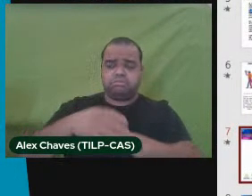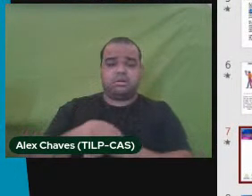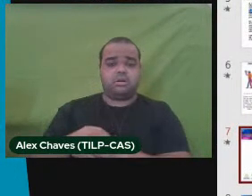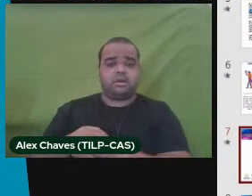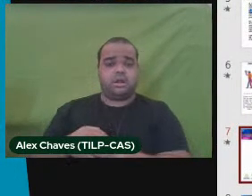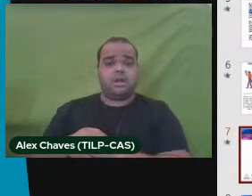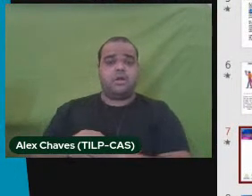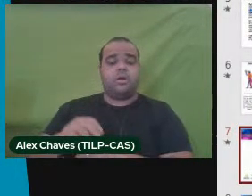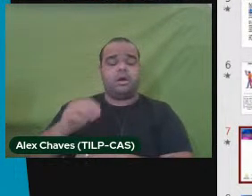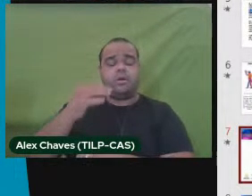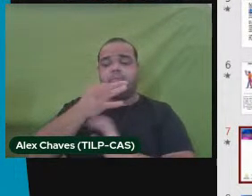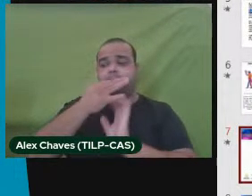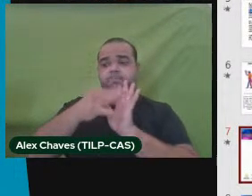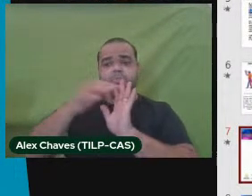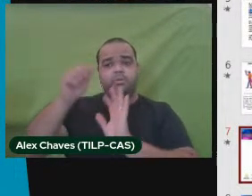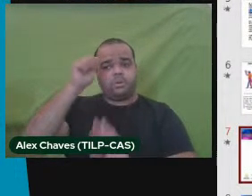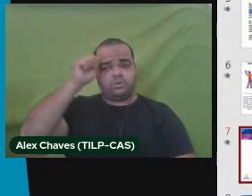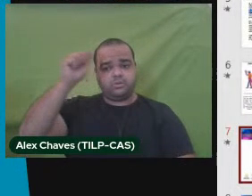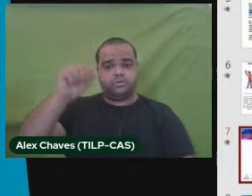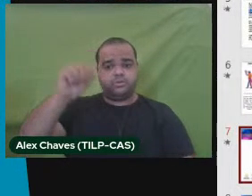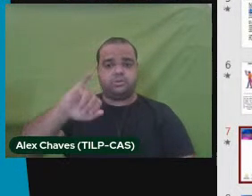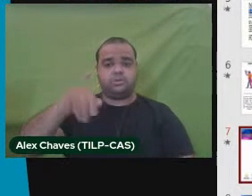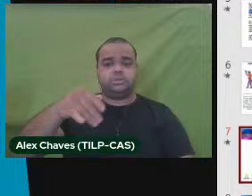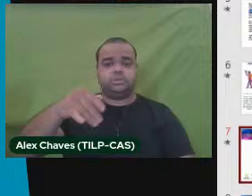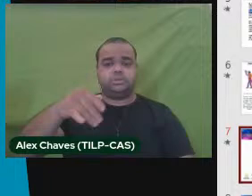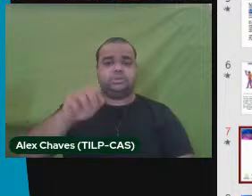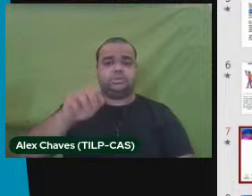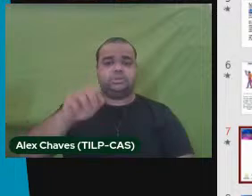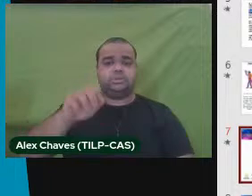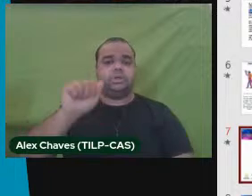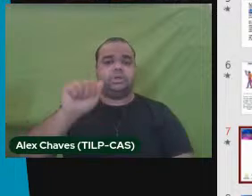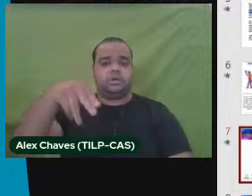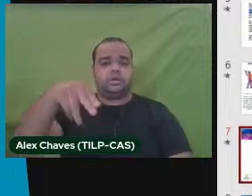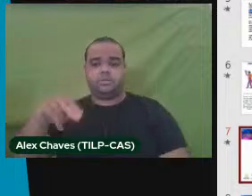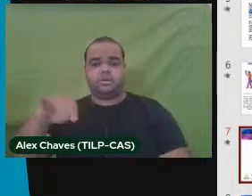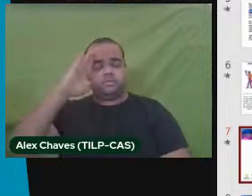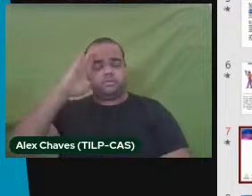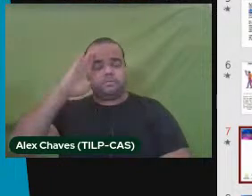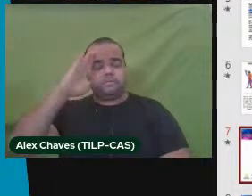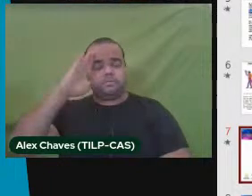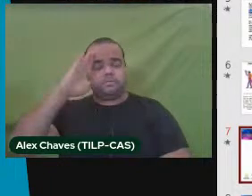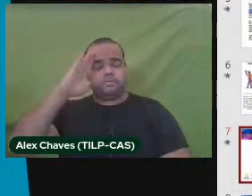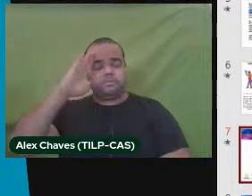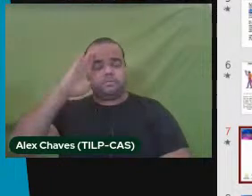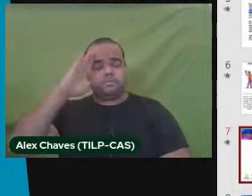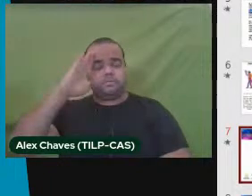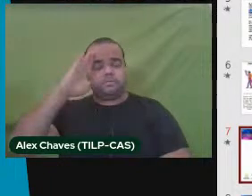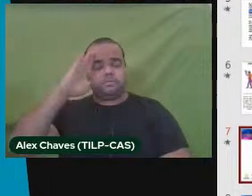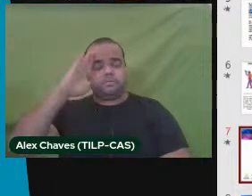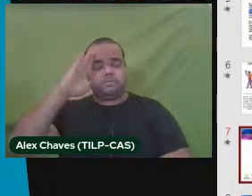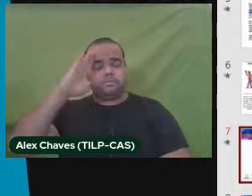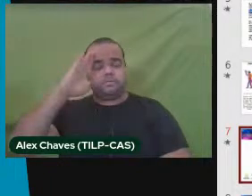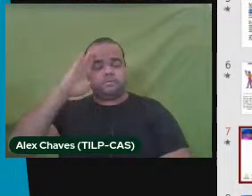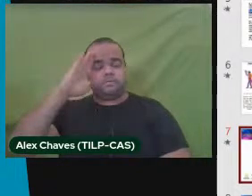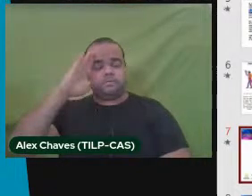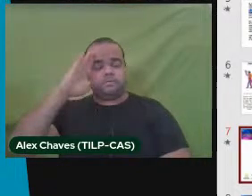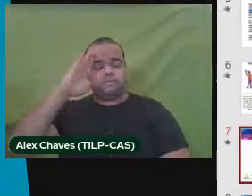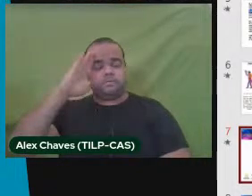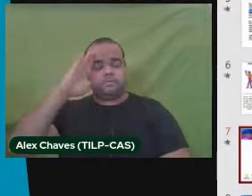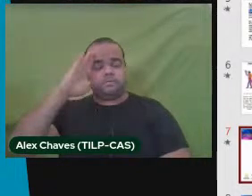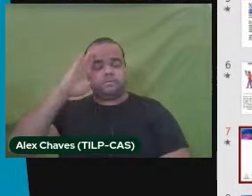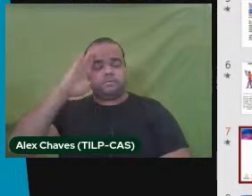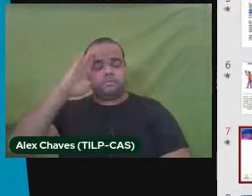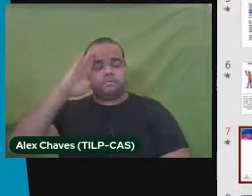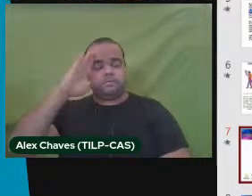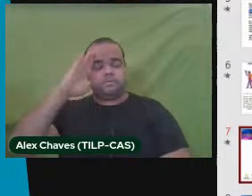Jean Comenius, que é o pai da didática magna, em que ele já defendia que todas as